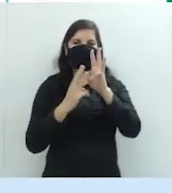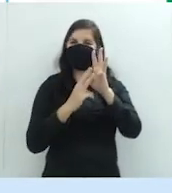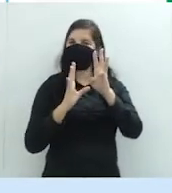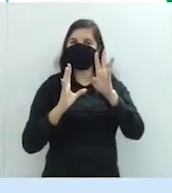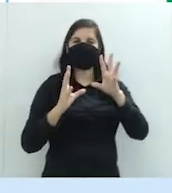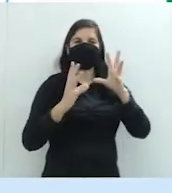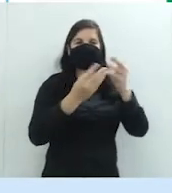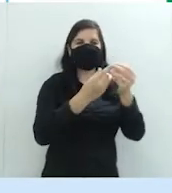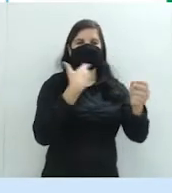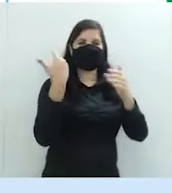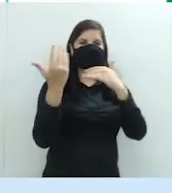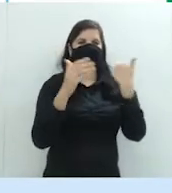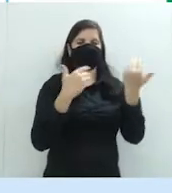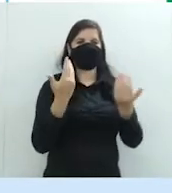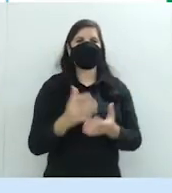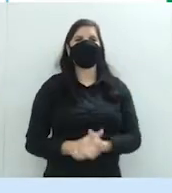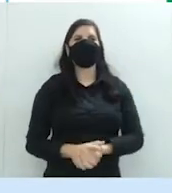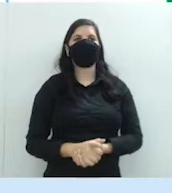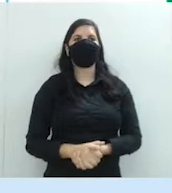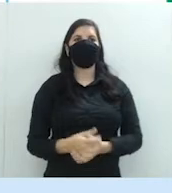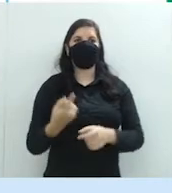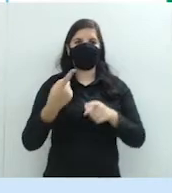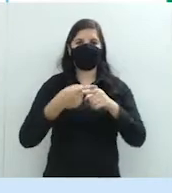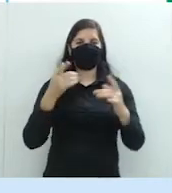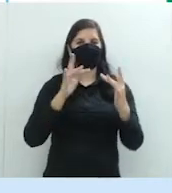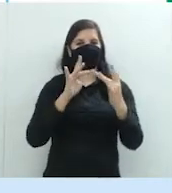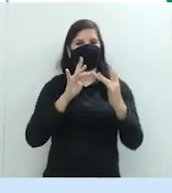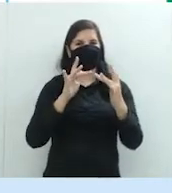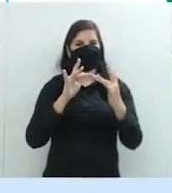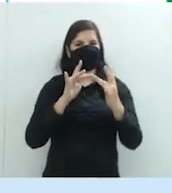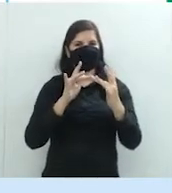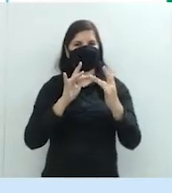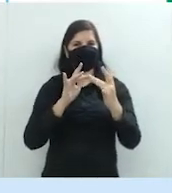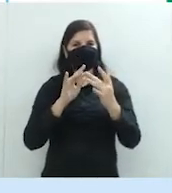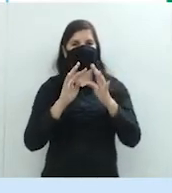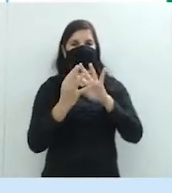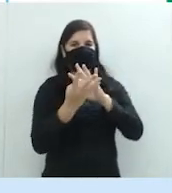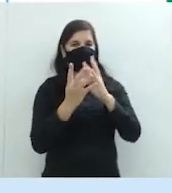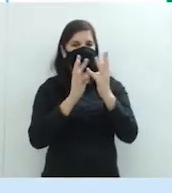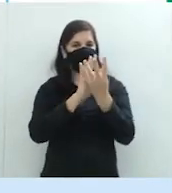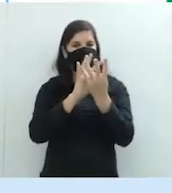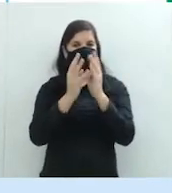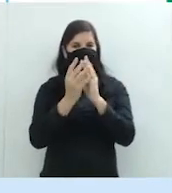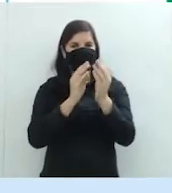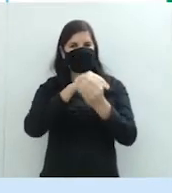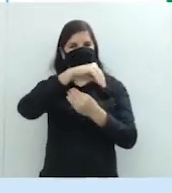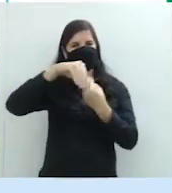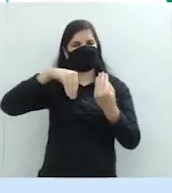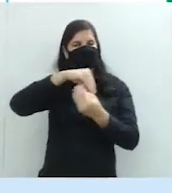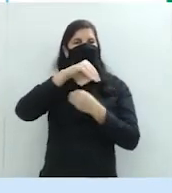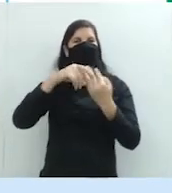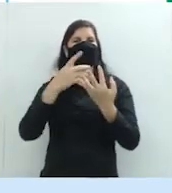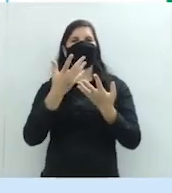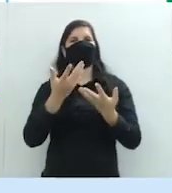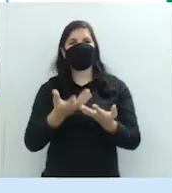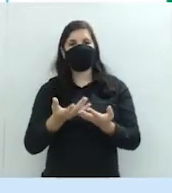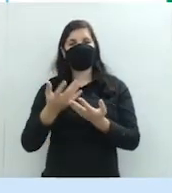dizimados. Né? Então, contato entre os nativos com o estrangeiro. Então, os